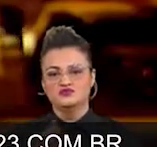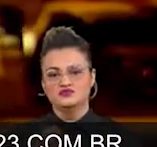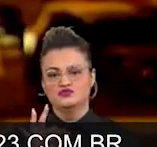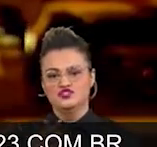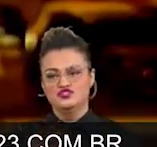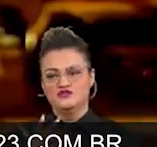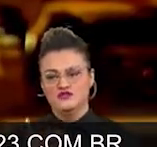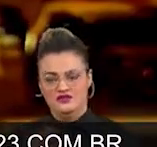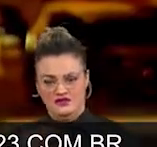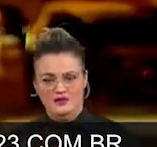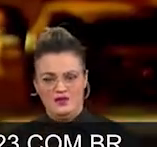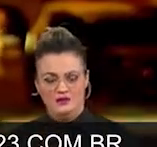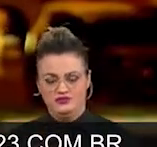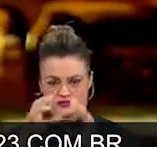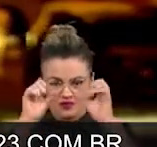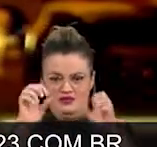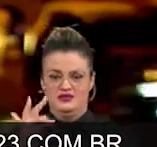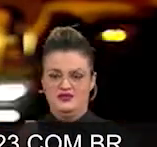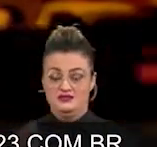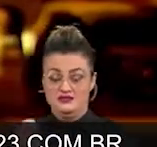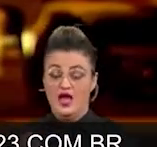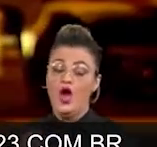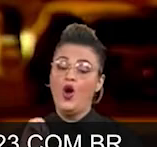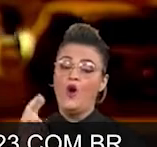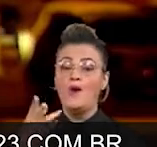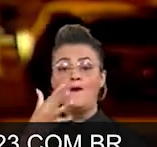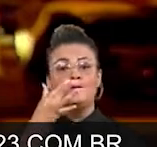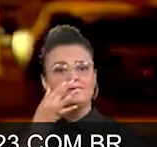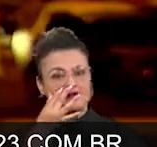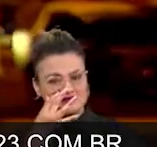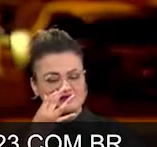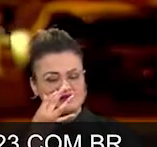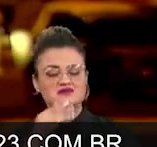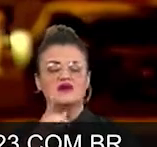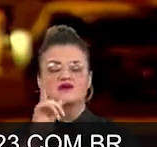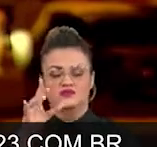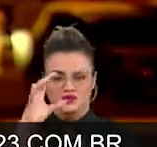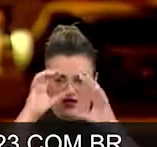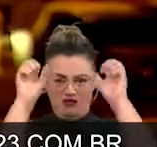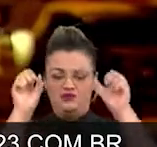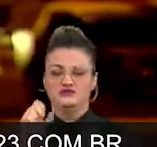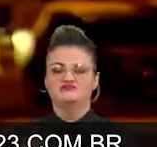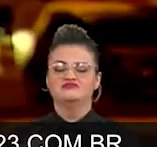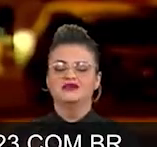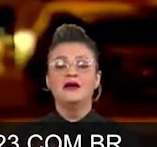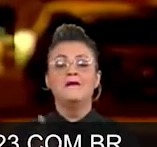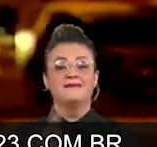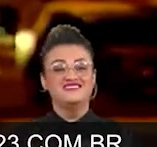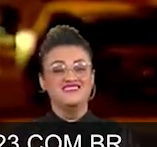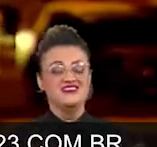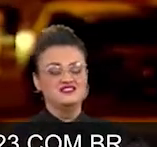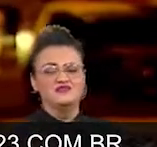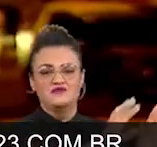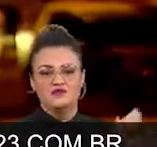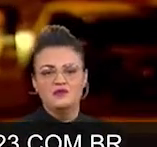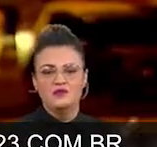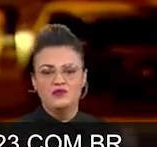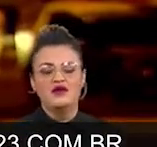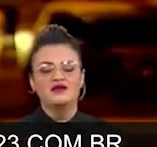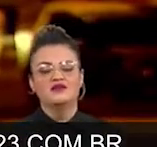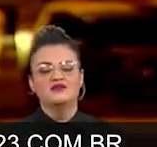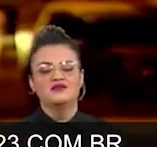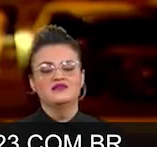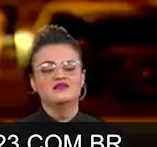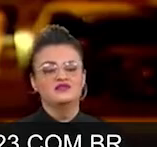presencialmente nos cartórios eleitorais. Só que nesse caso tem que levar preenchido o formulário de requerimento, né, de justificativa, que está